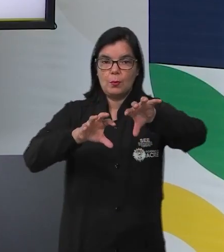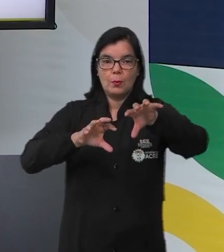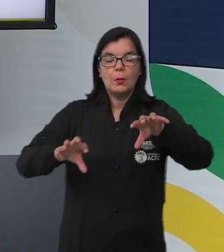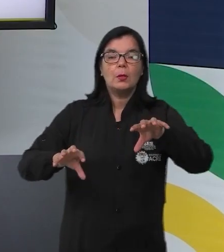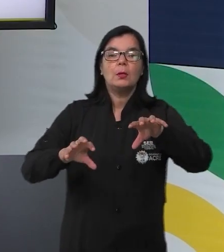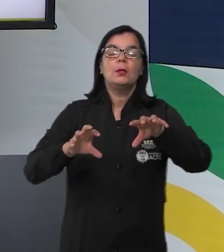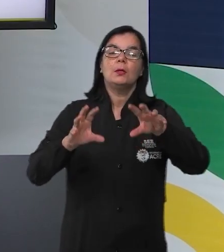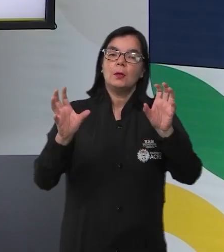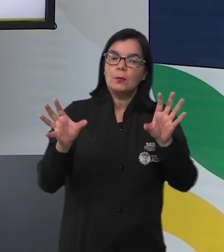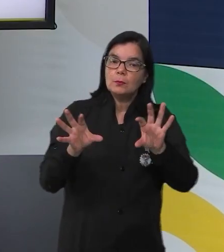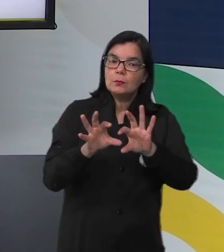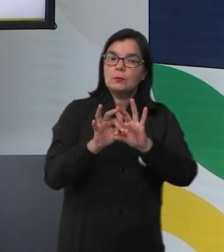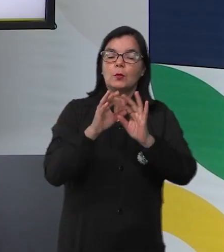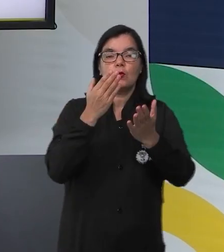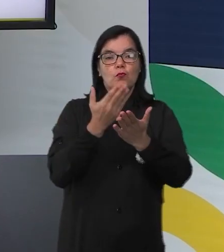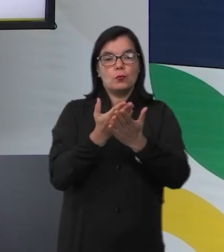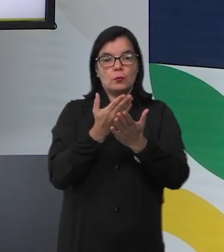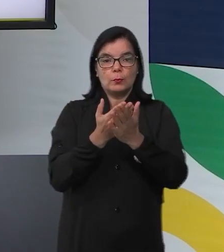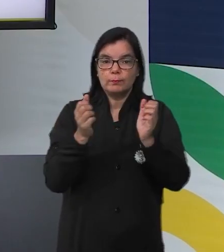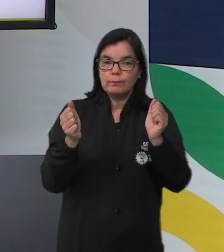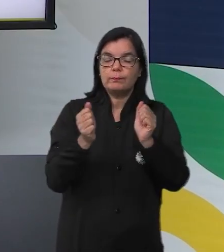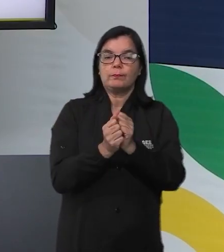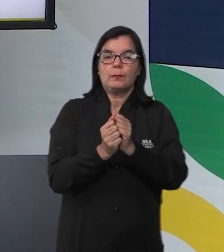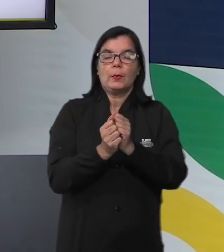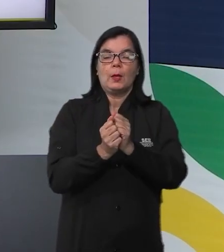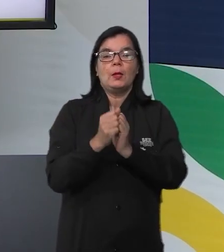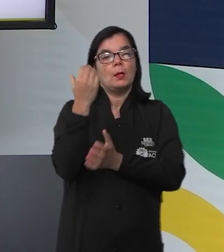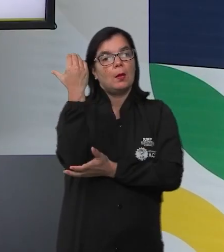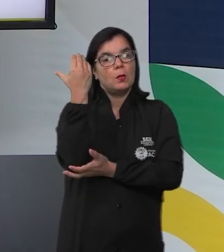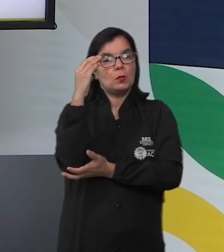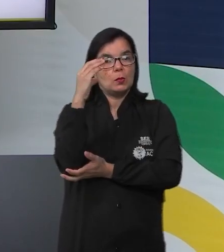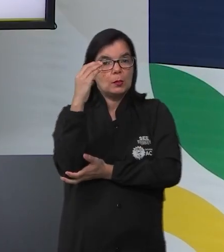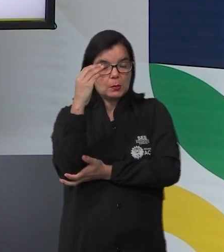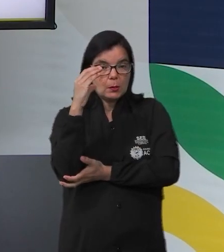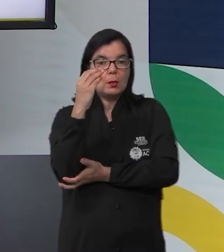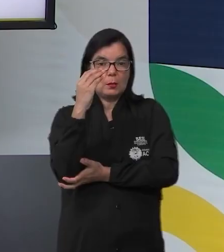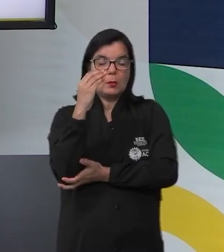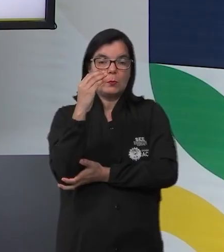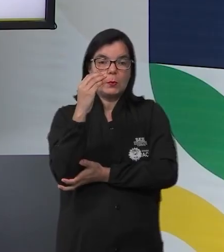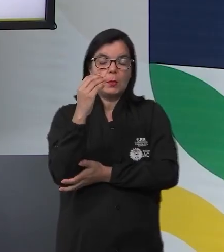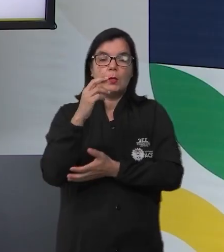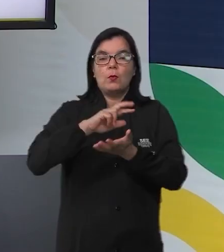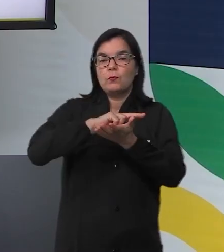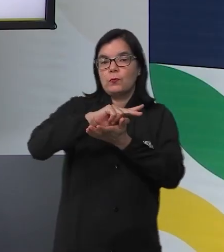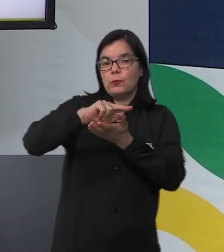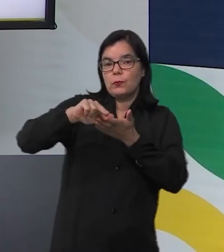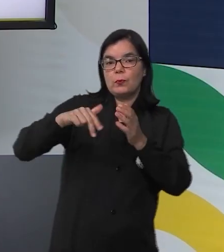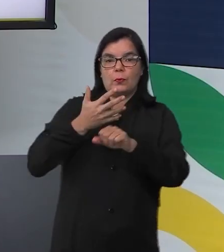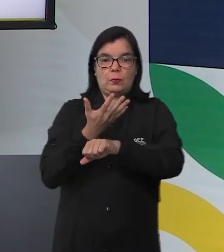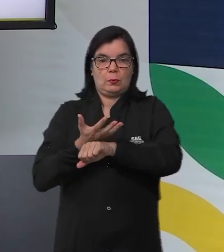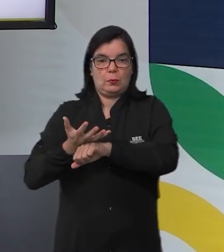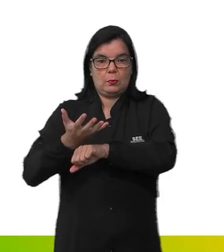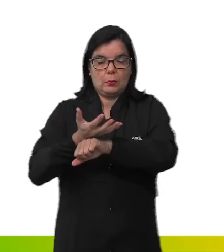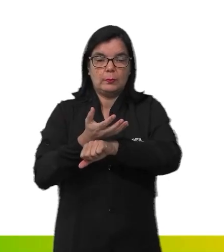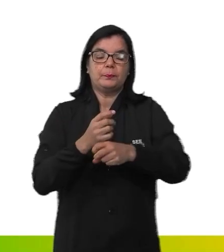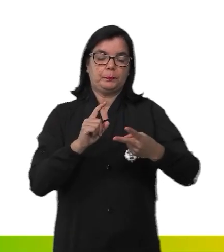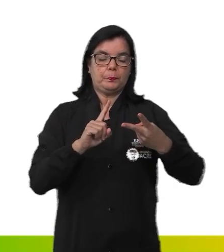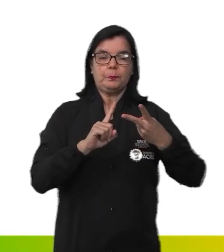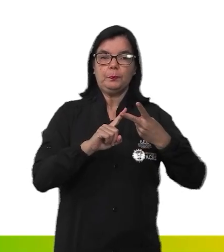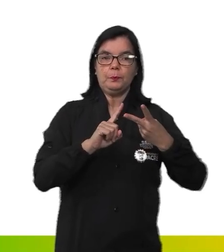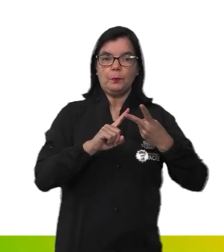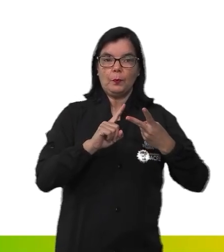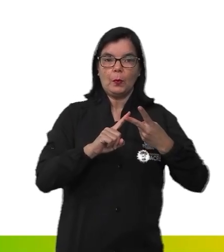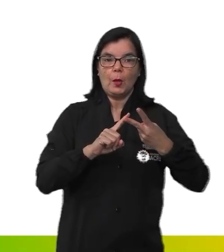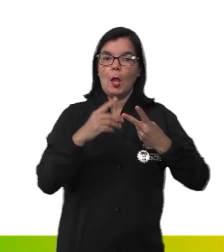separadamente, que estão estudando junto. Então, a ciência acaba se tornando interdisciplinar, tá? 2, é